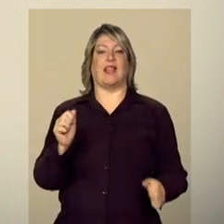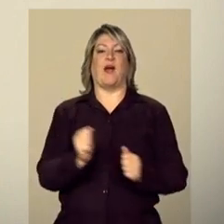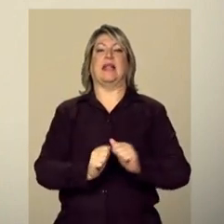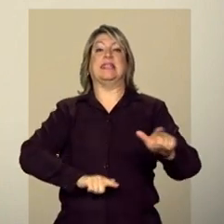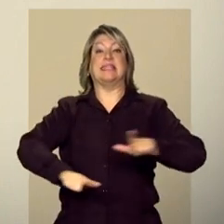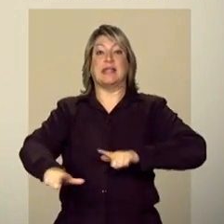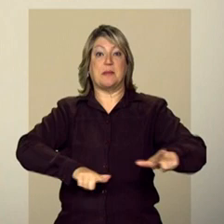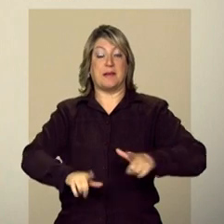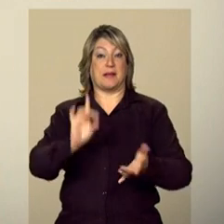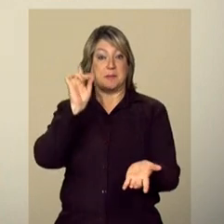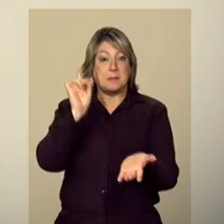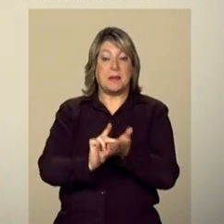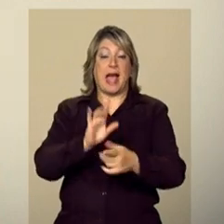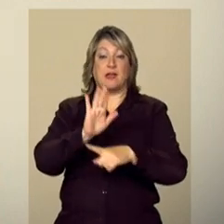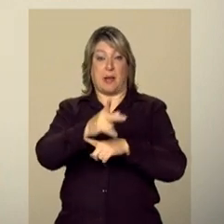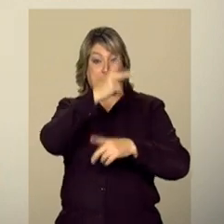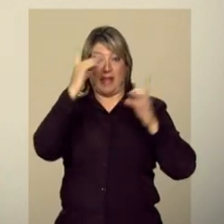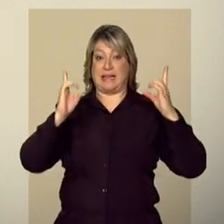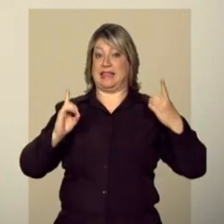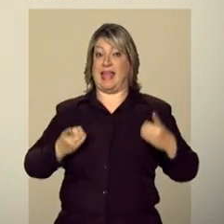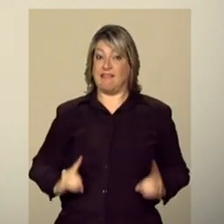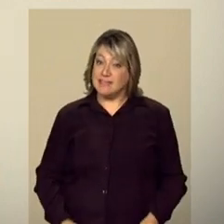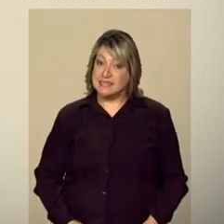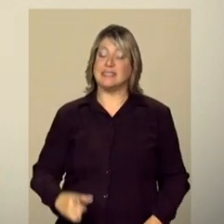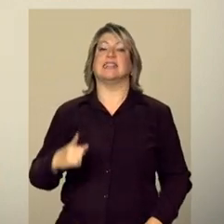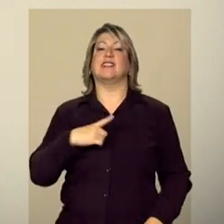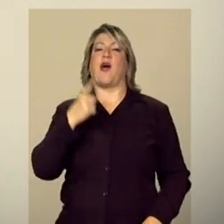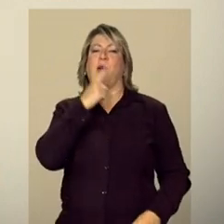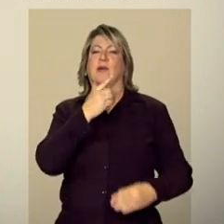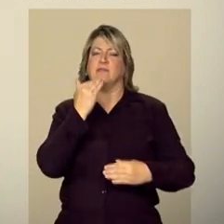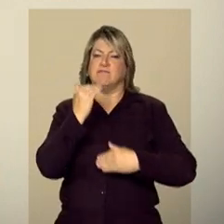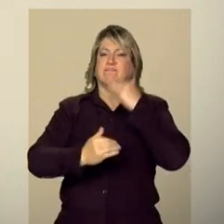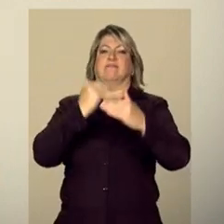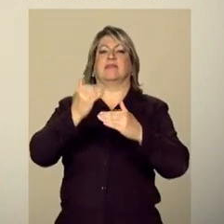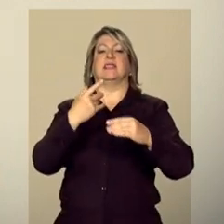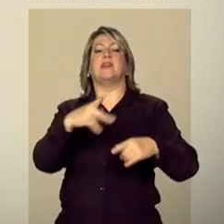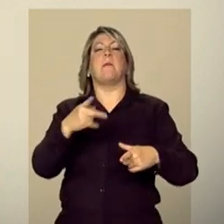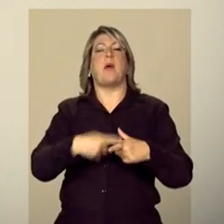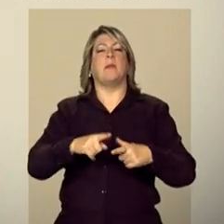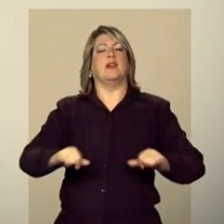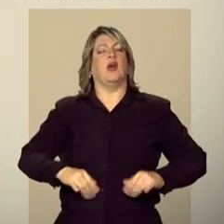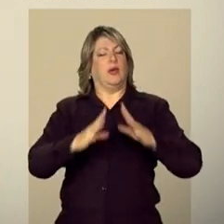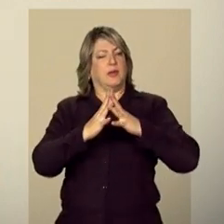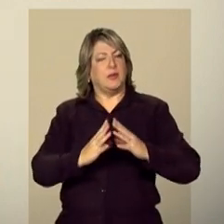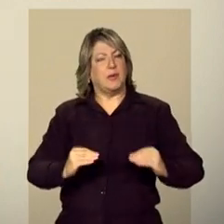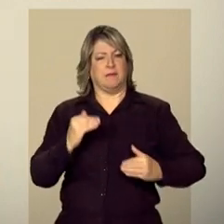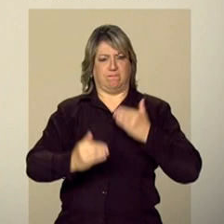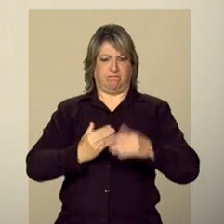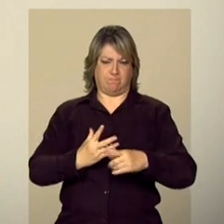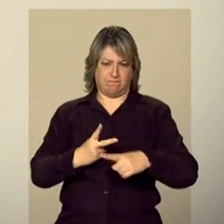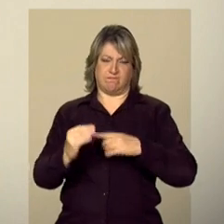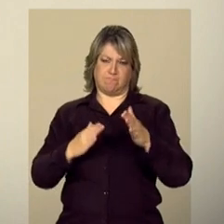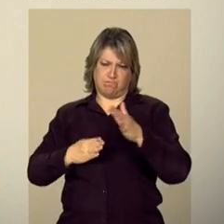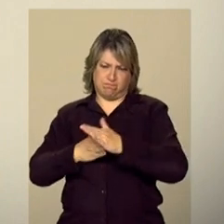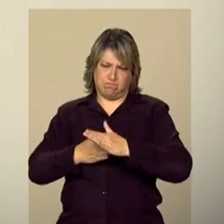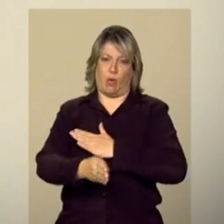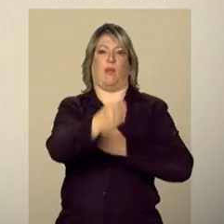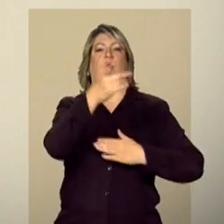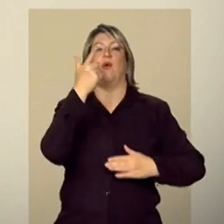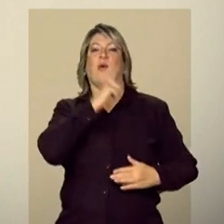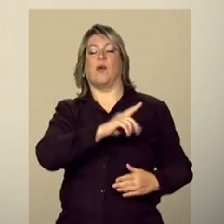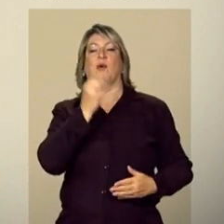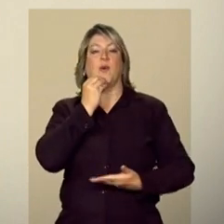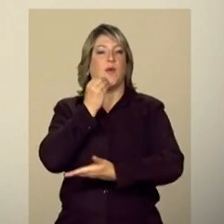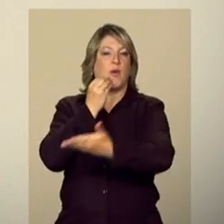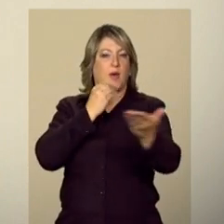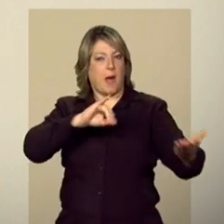efetivas para que as pessoas com deficiência superem seus limites tenham autonomia e aproveitem as